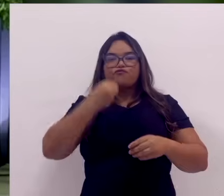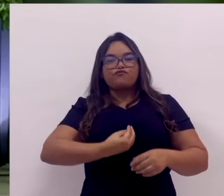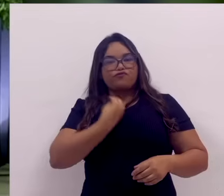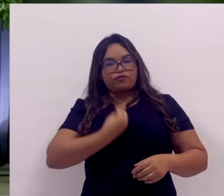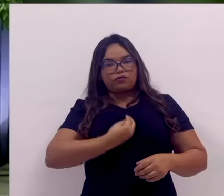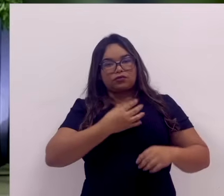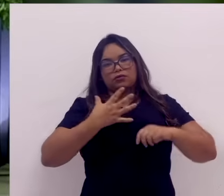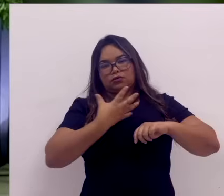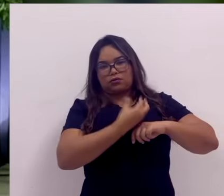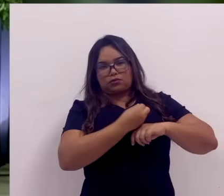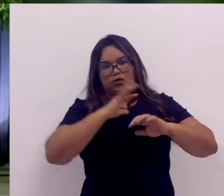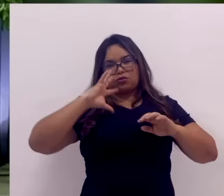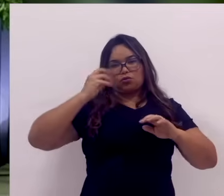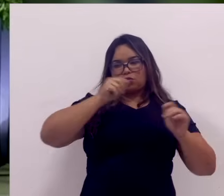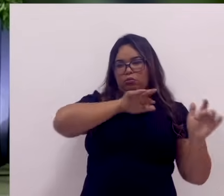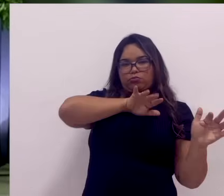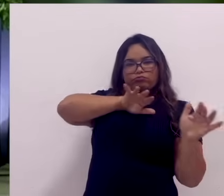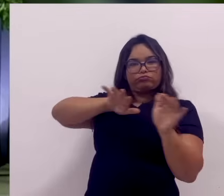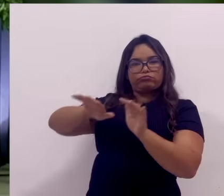Todas as religiões vêm aqui.